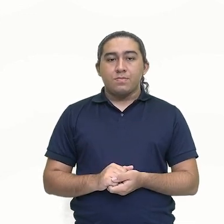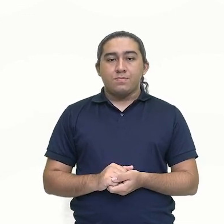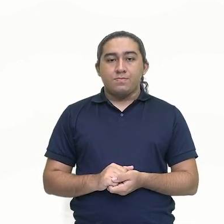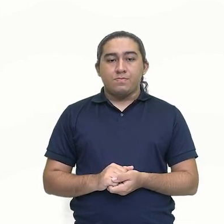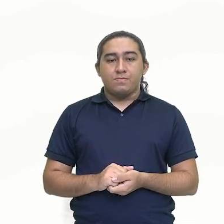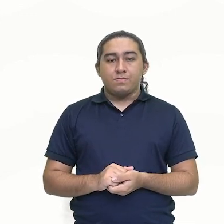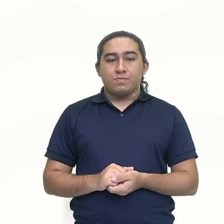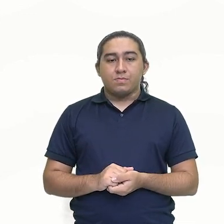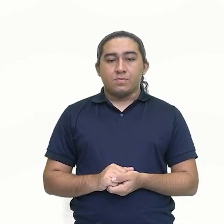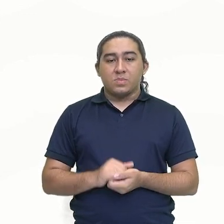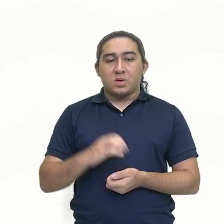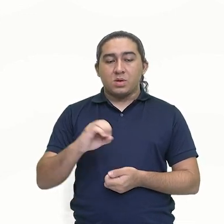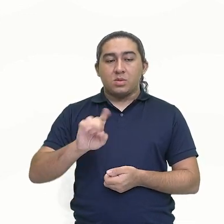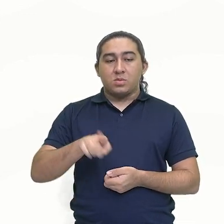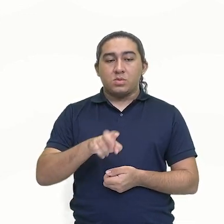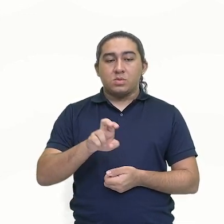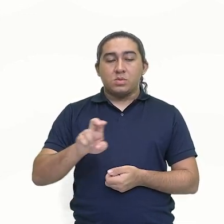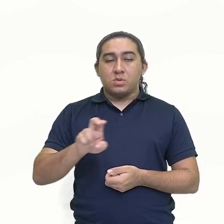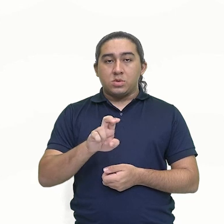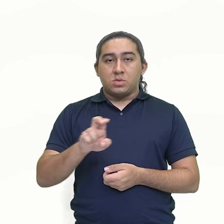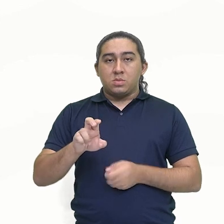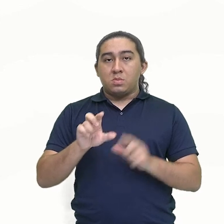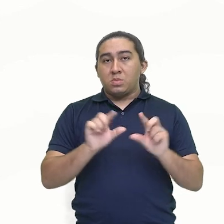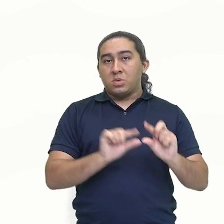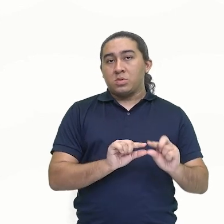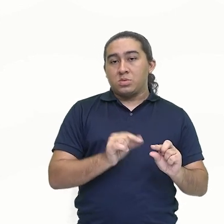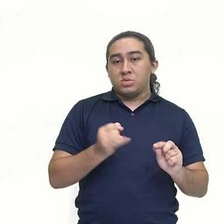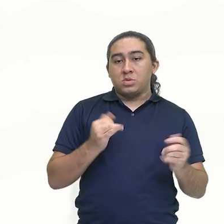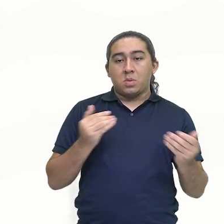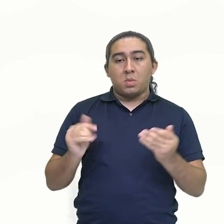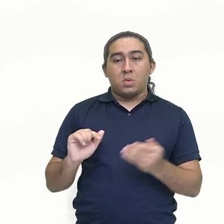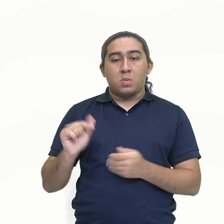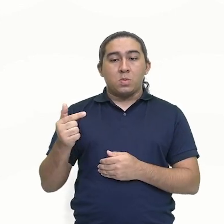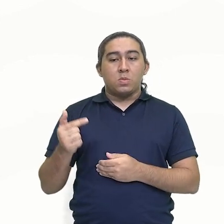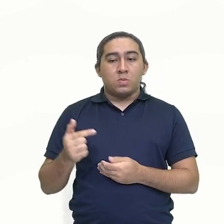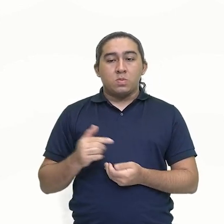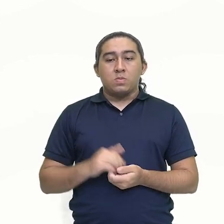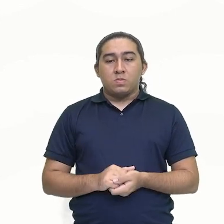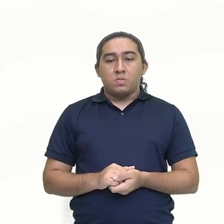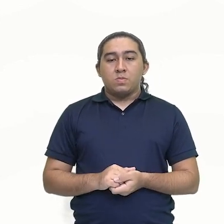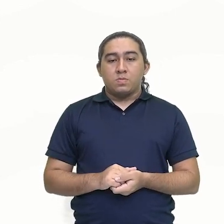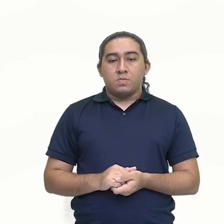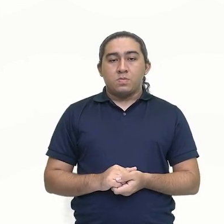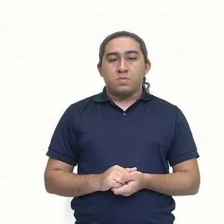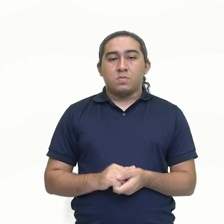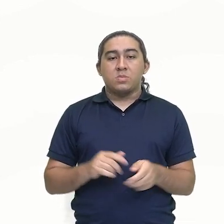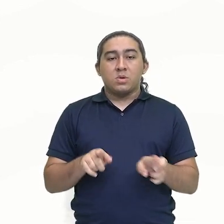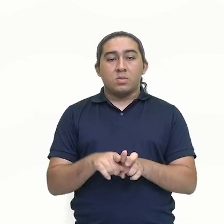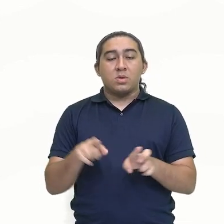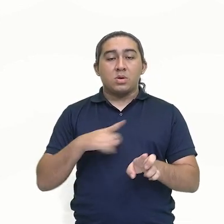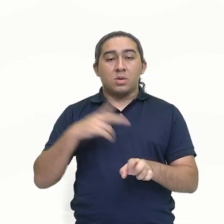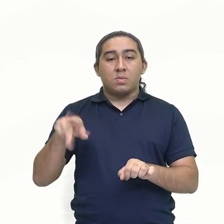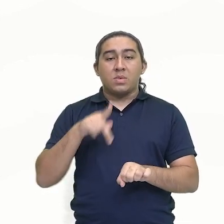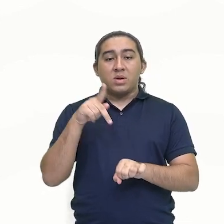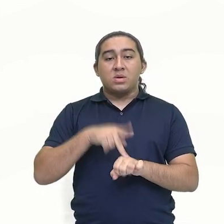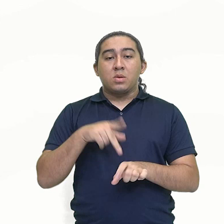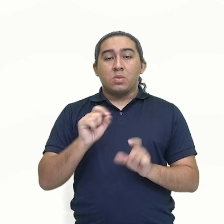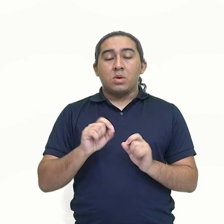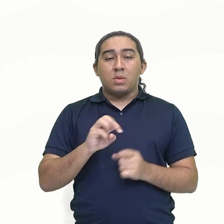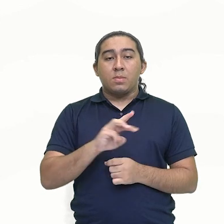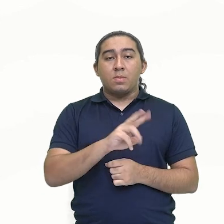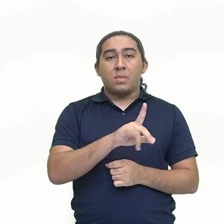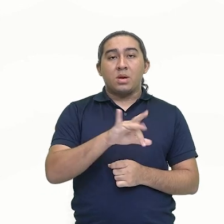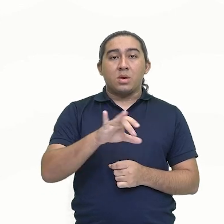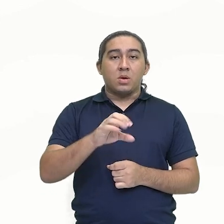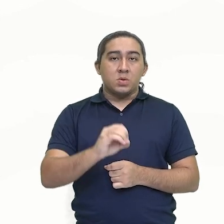menos 0,55. É um número baixo em comparação com os outros. A gente tem países que podem ser considerados países de